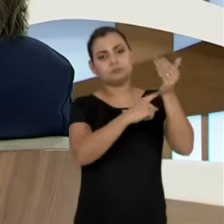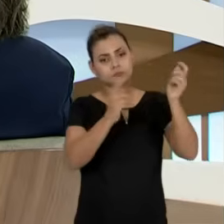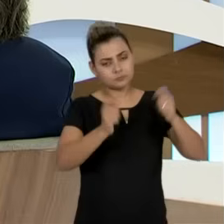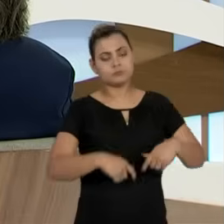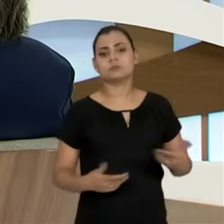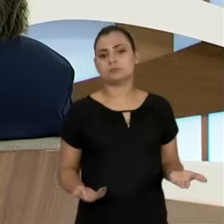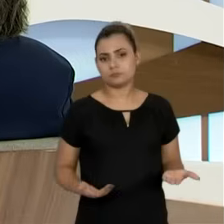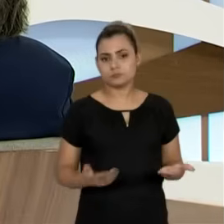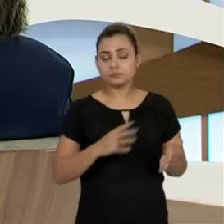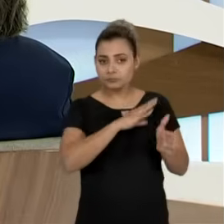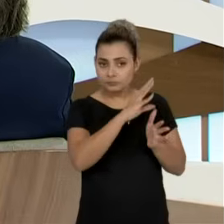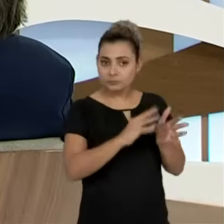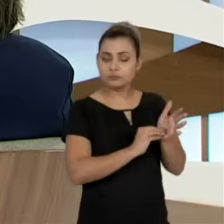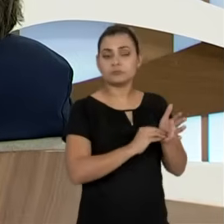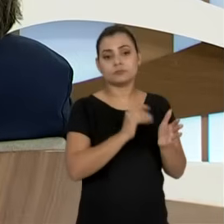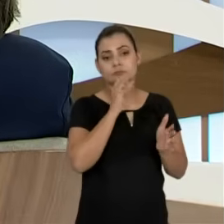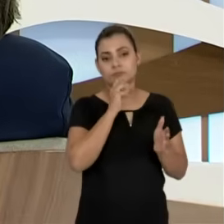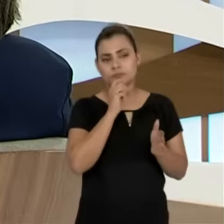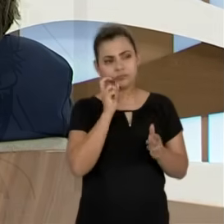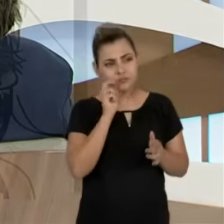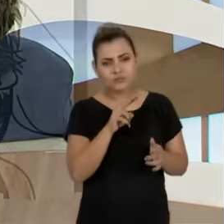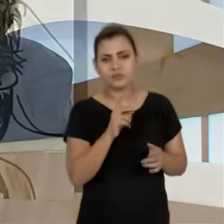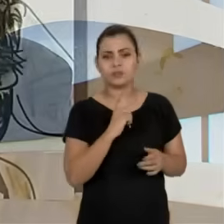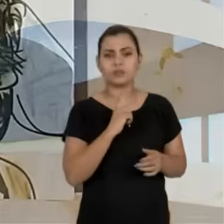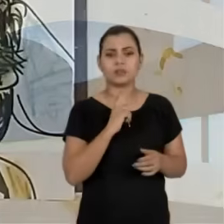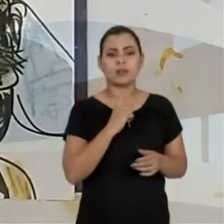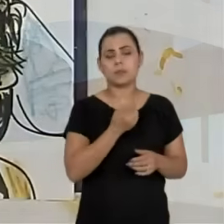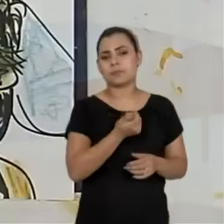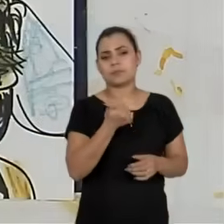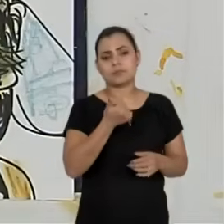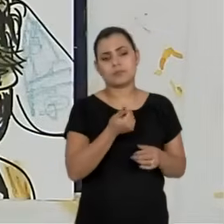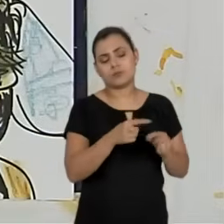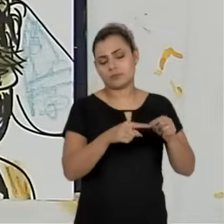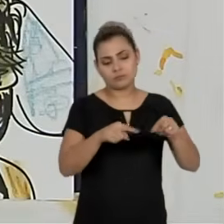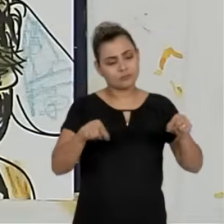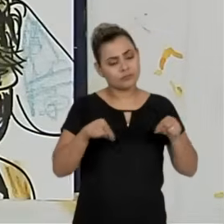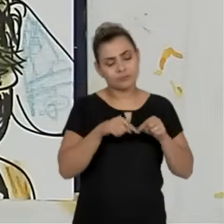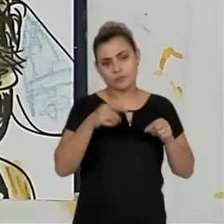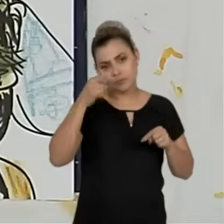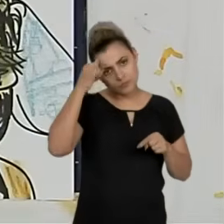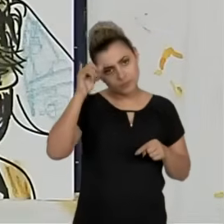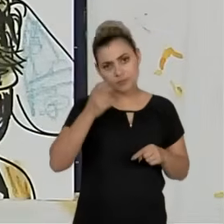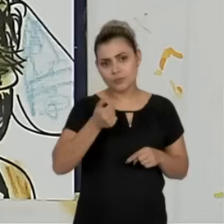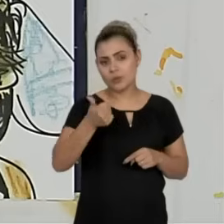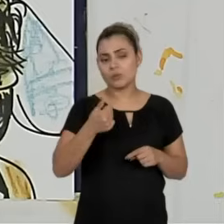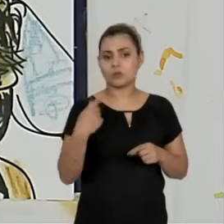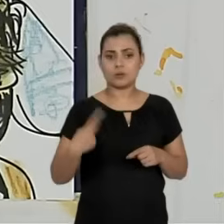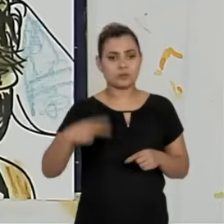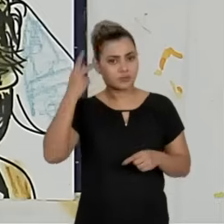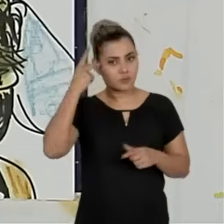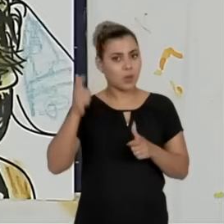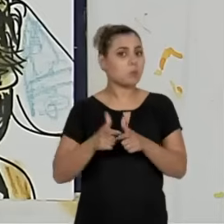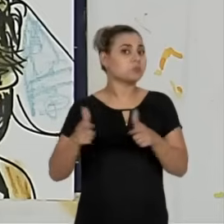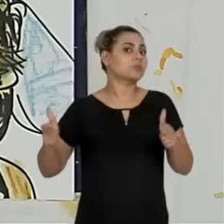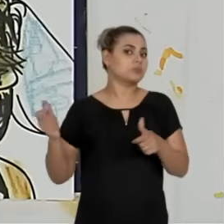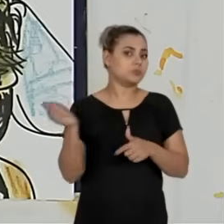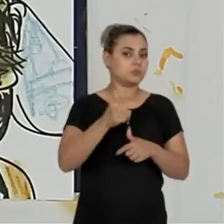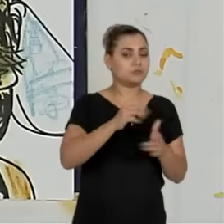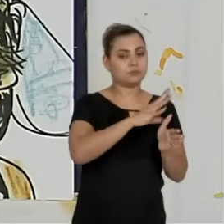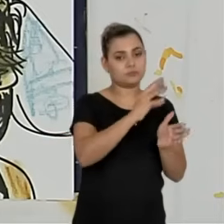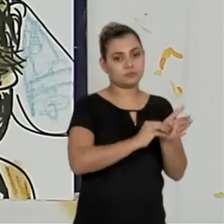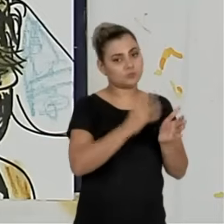pecuária na Amazônia, pelos números que eu tenho, parece que é 1 boi, 0 bois por hectares, né? São Paulo parece que é 4, eu não vou falar em